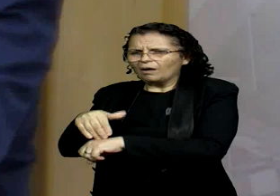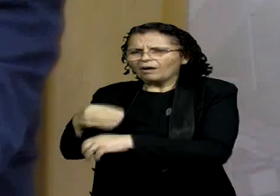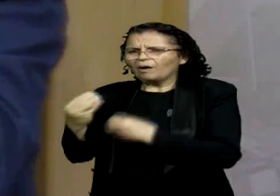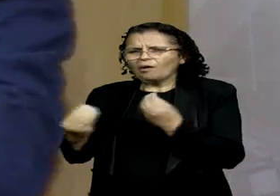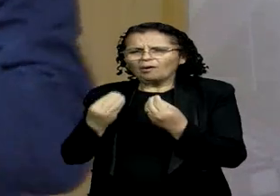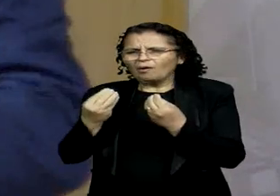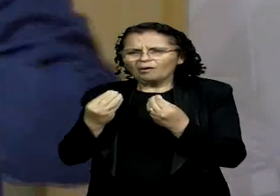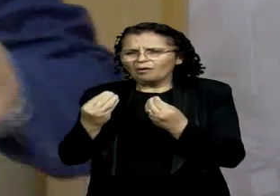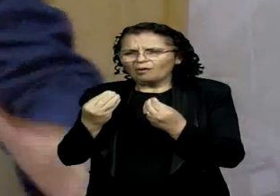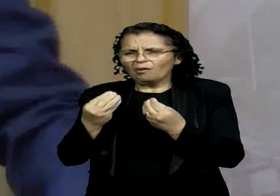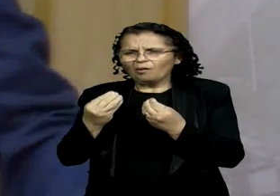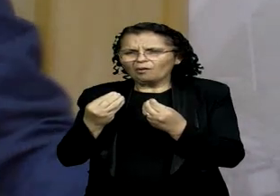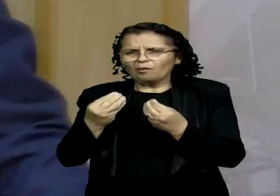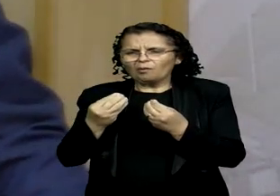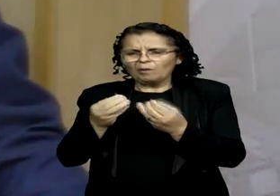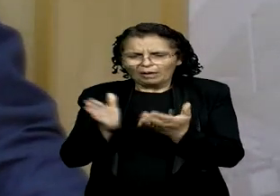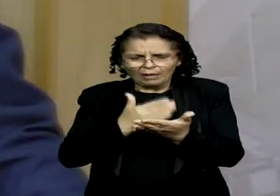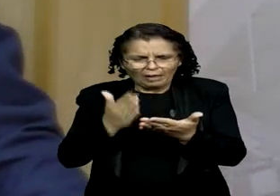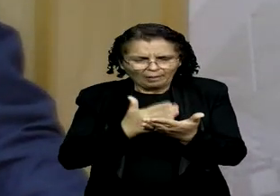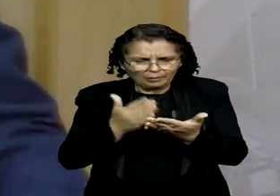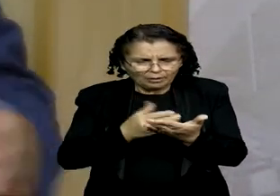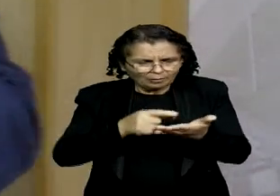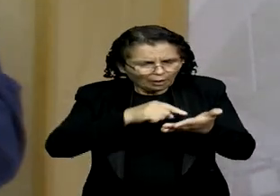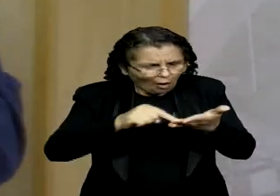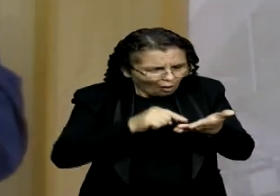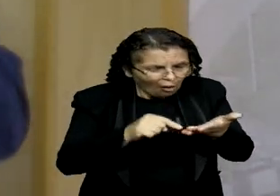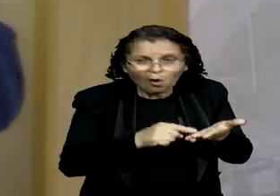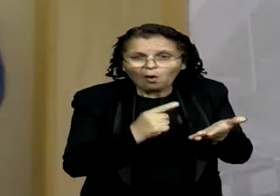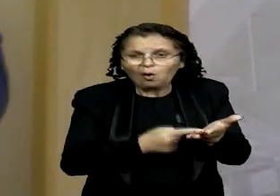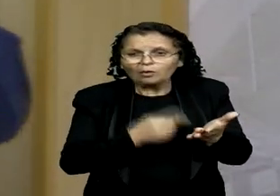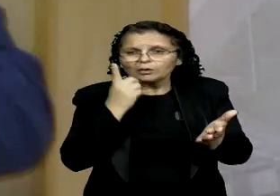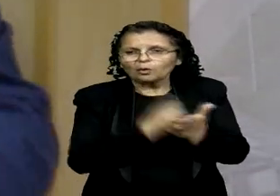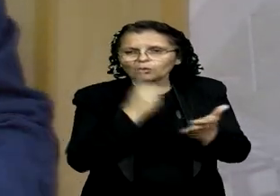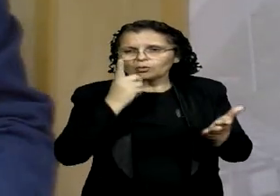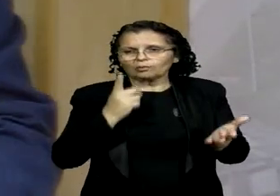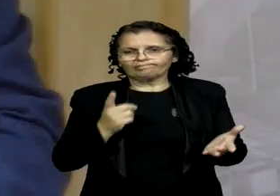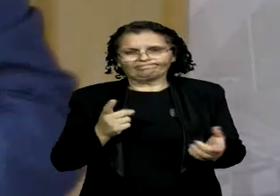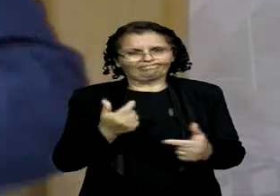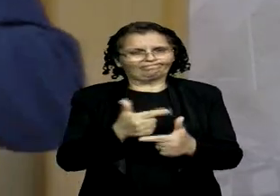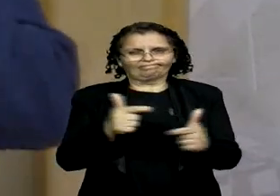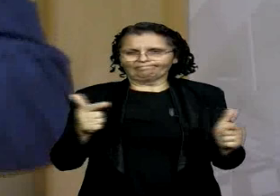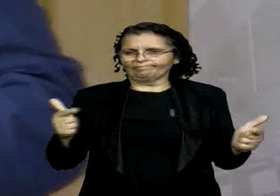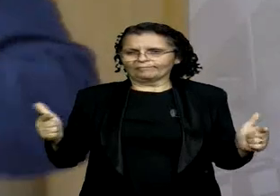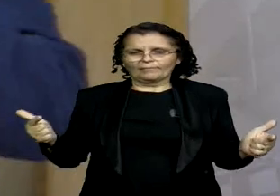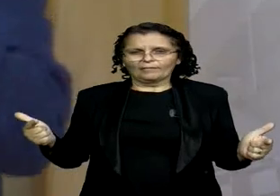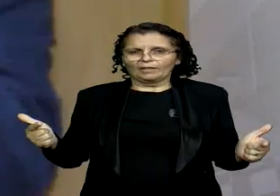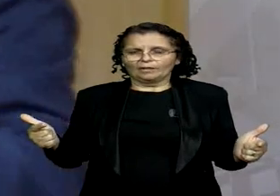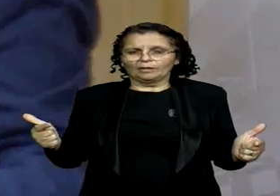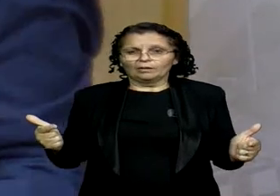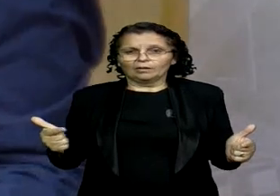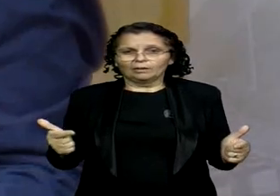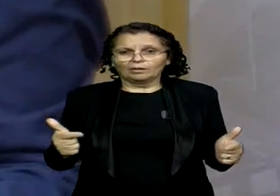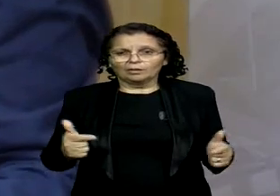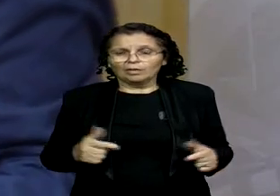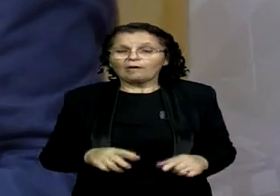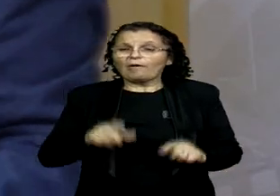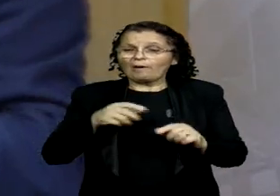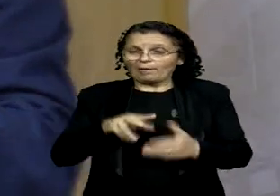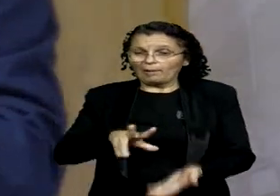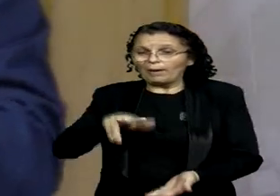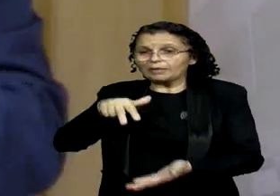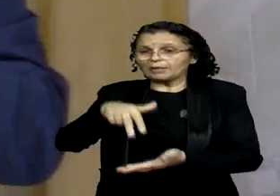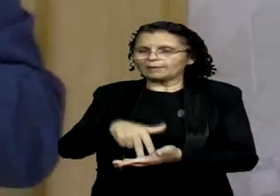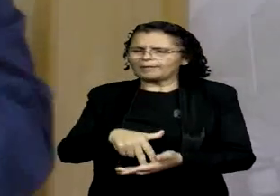tirou isso nas Sagradas Escrituras? Porque um pastor, quando ele vai usar o púlpito de uma paróquia, de uma igreja, ele tem